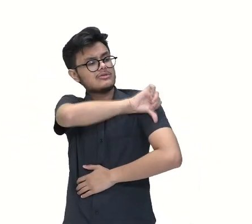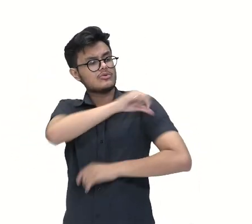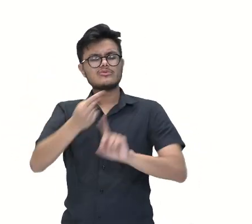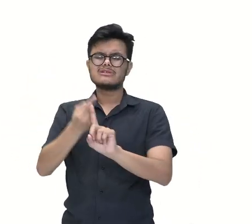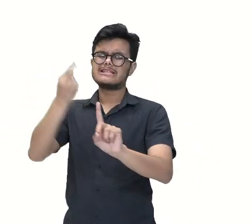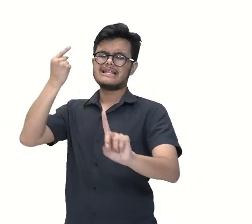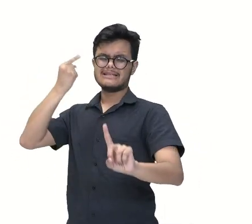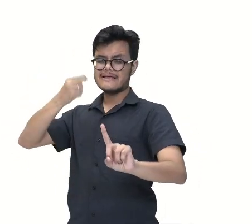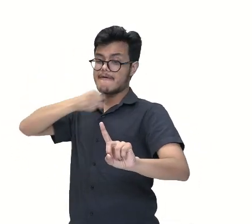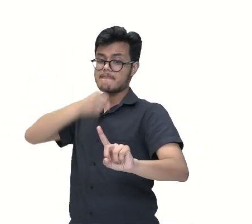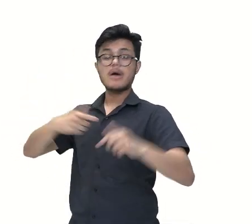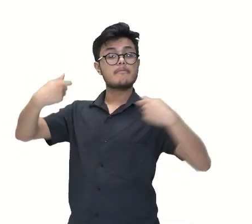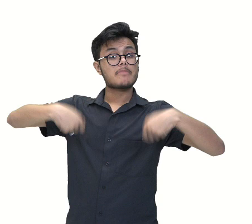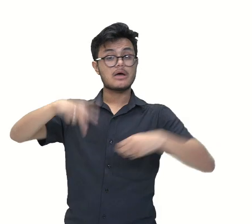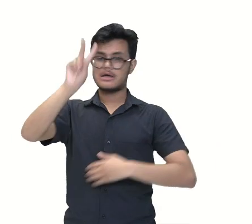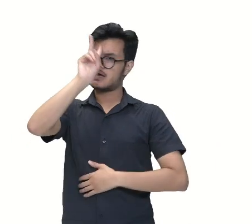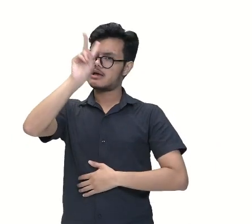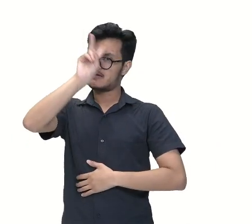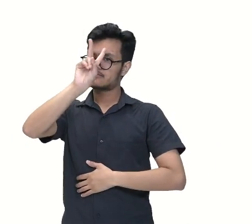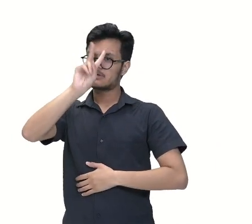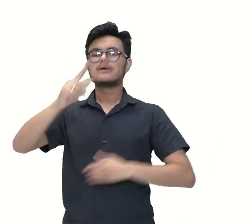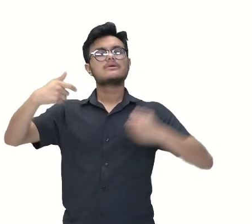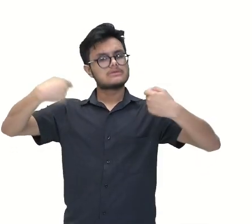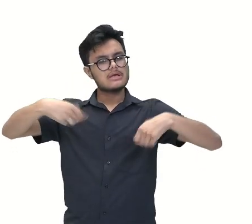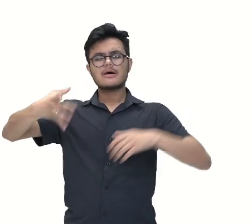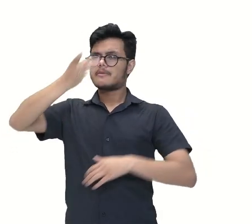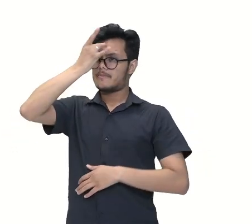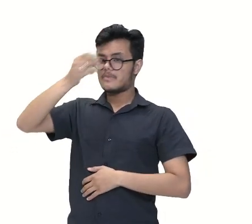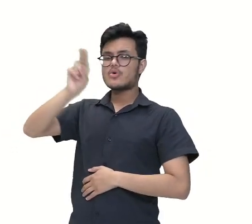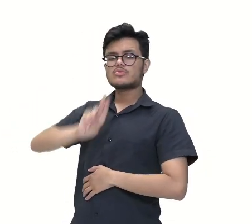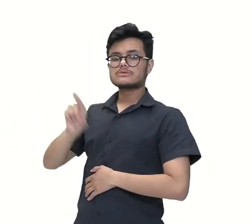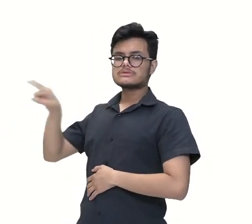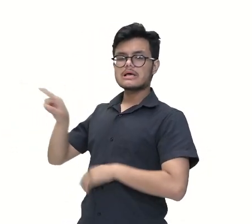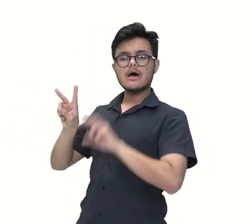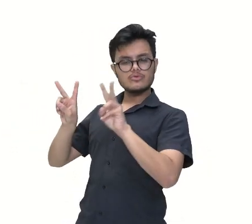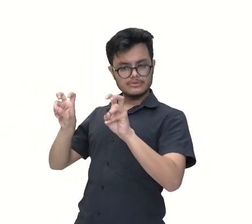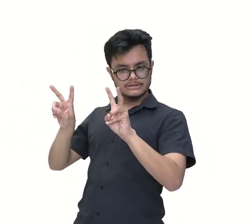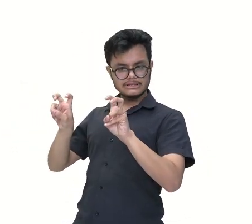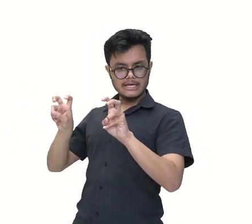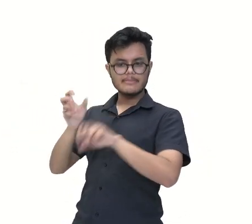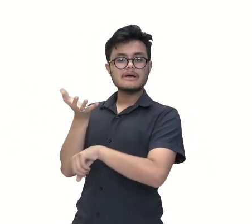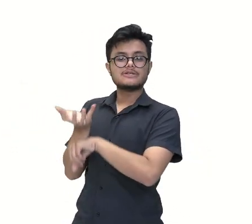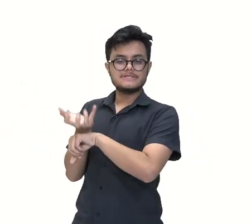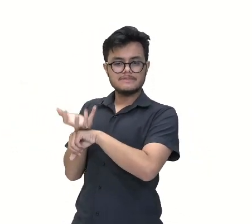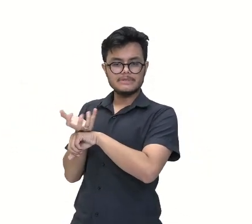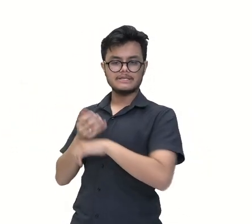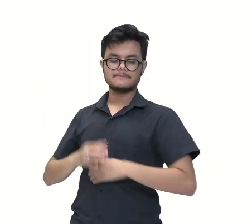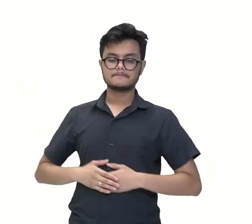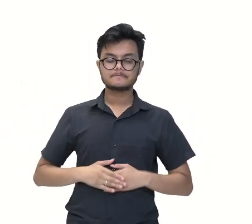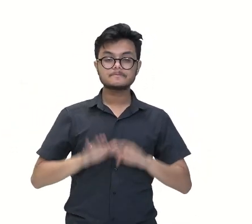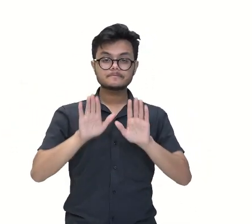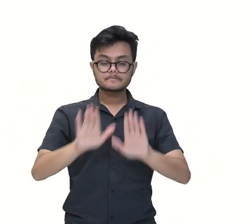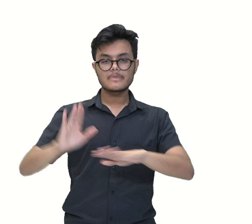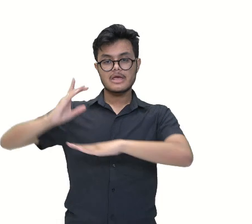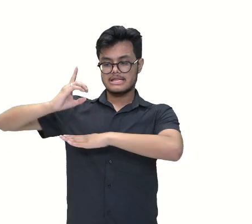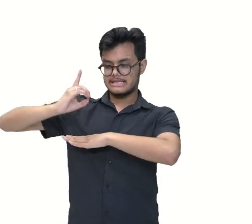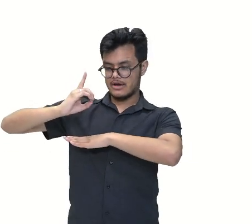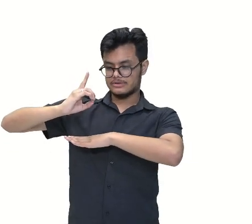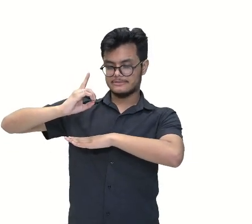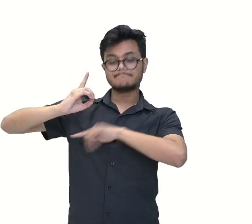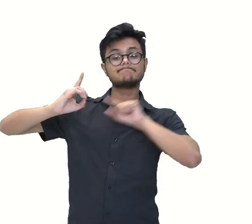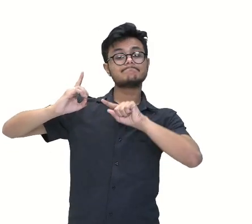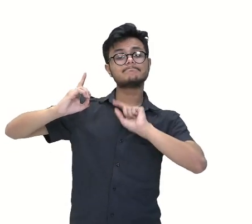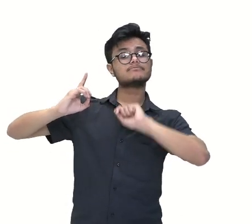Tá? Faça uma pequena revisão porque vocês vão utilizar bastante aqui nesse assunto. Então vamos lá. Delta é